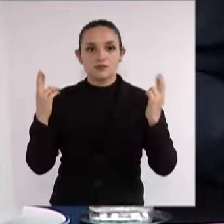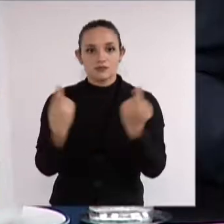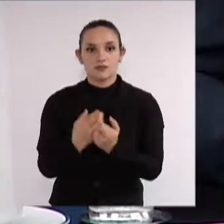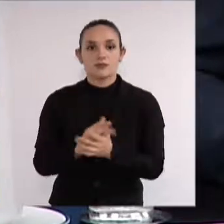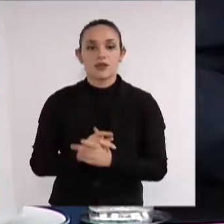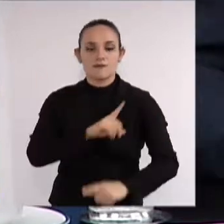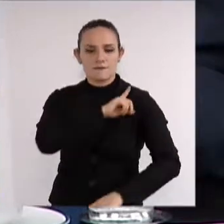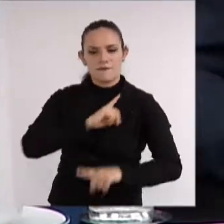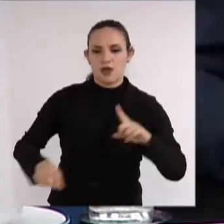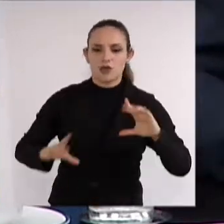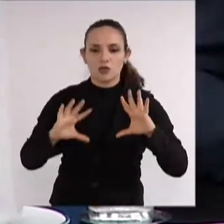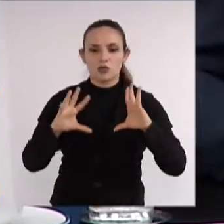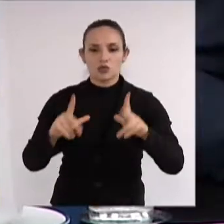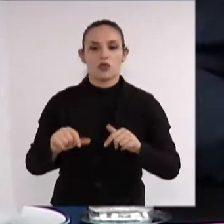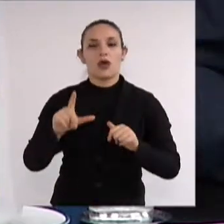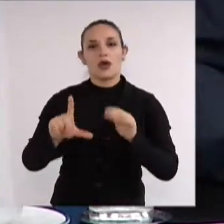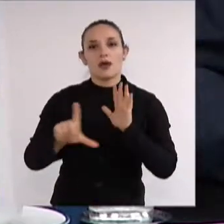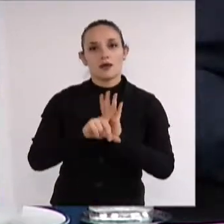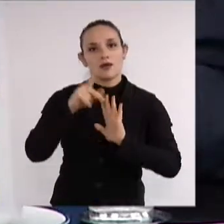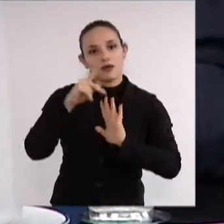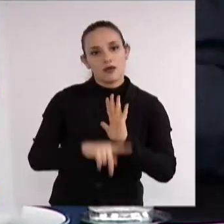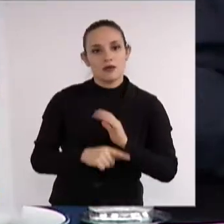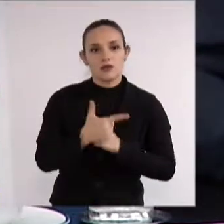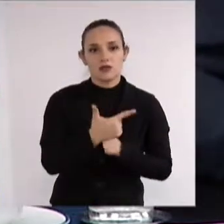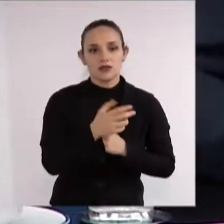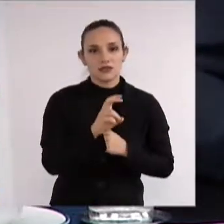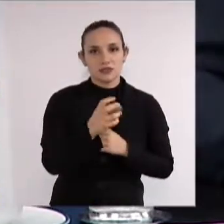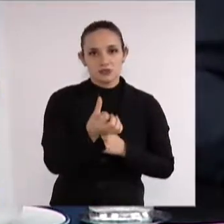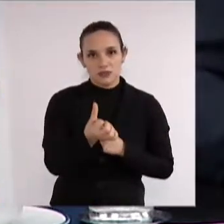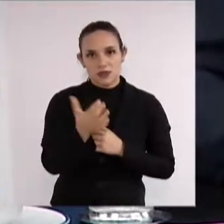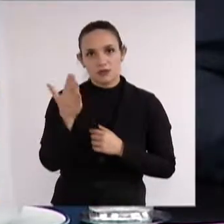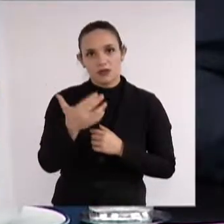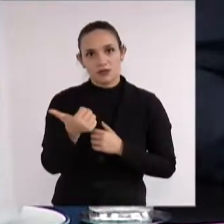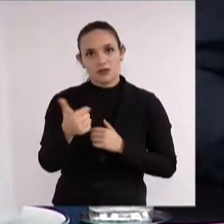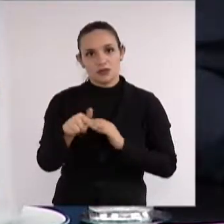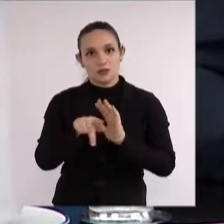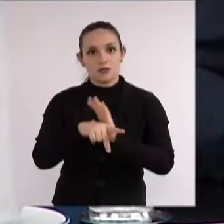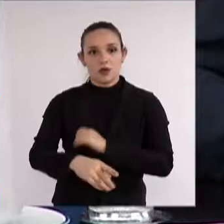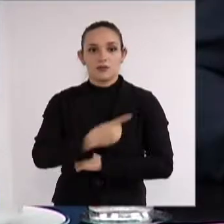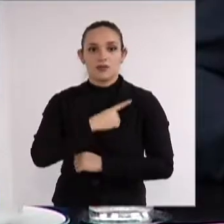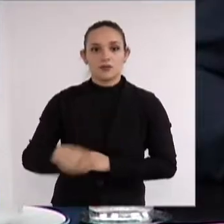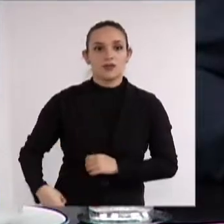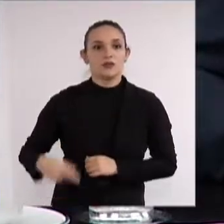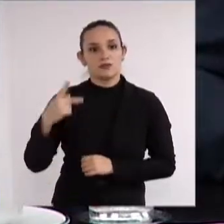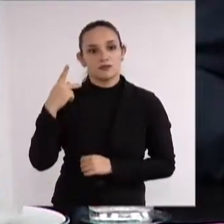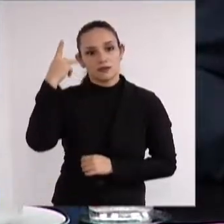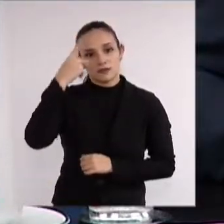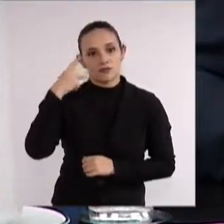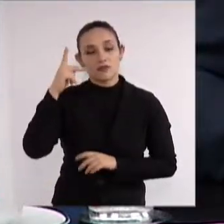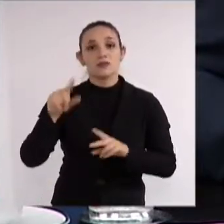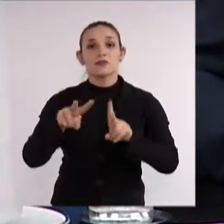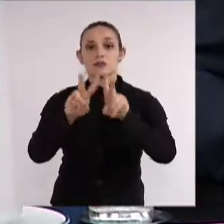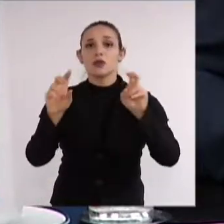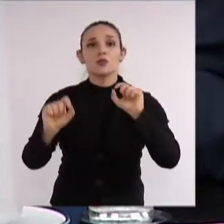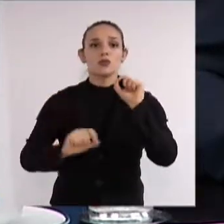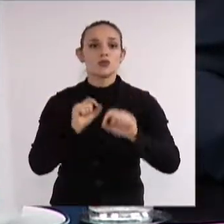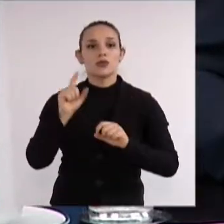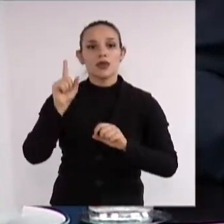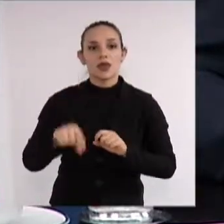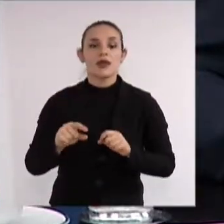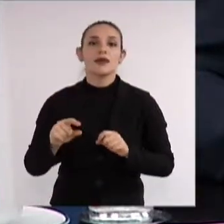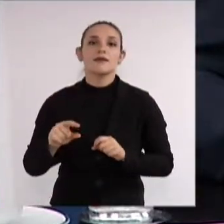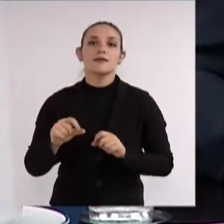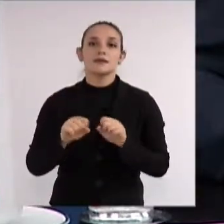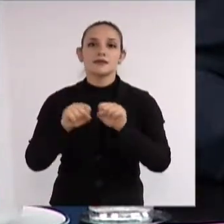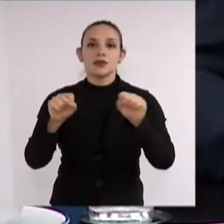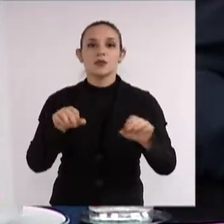Veto total ao projeto de lei 256/2017, de autoria do deputado Maurício Picarelli, que dispõe sobre o sistema de